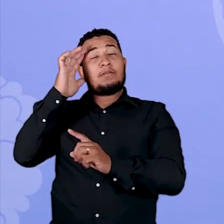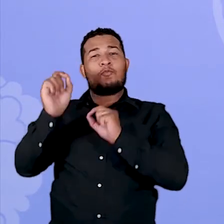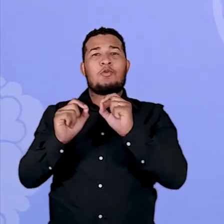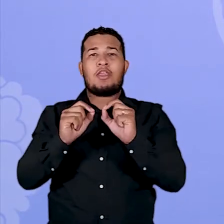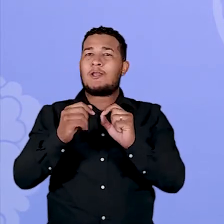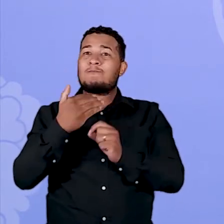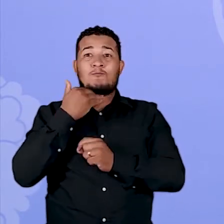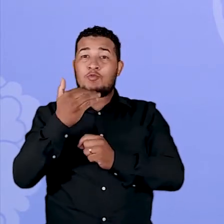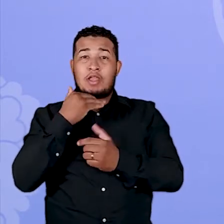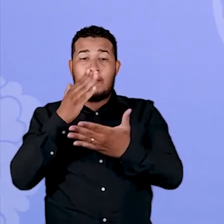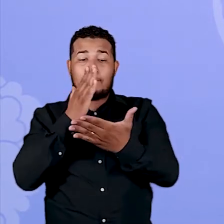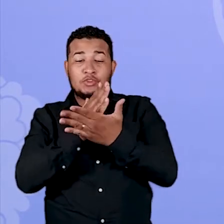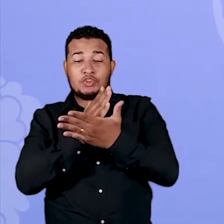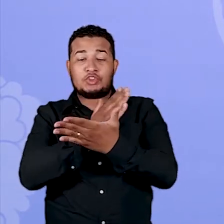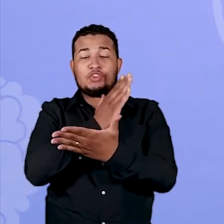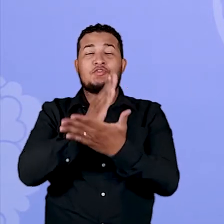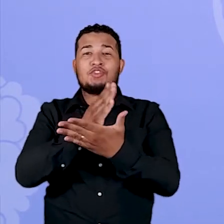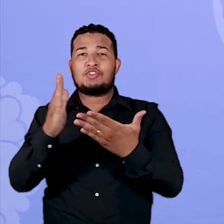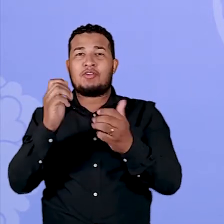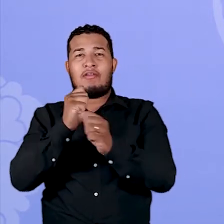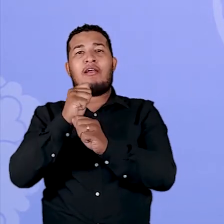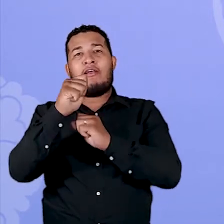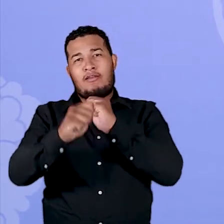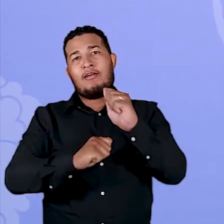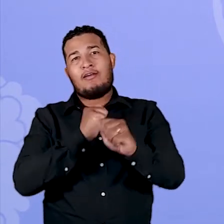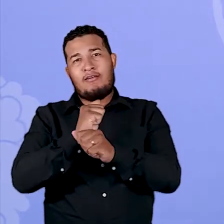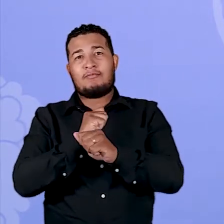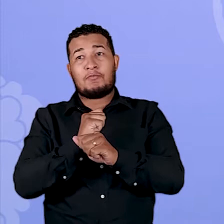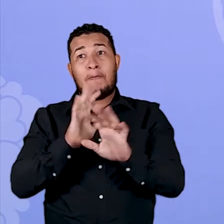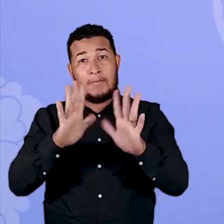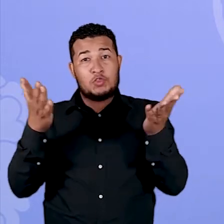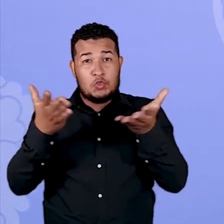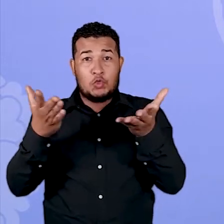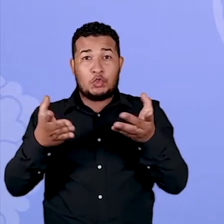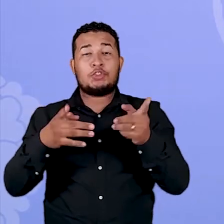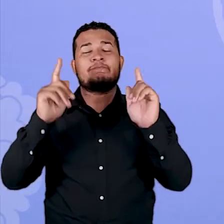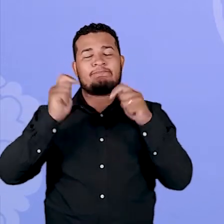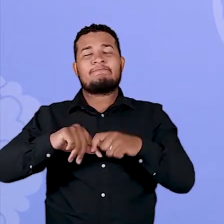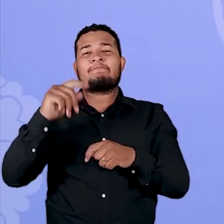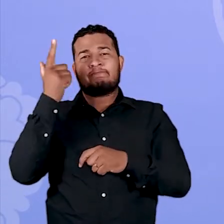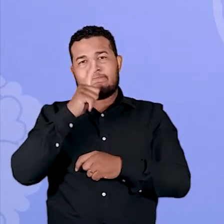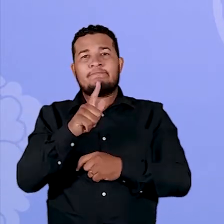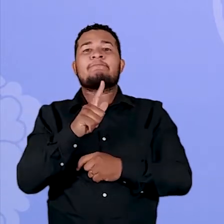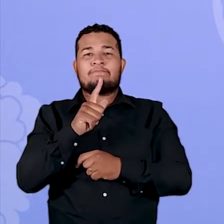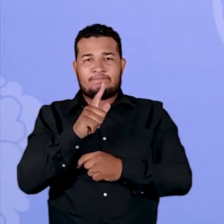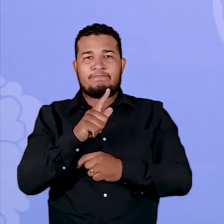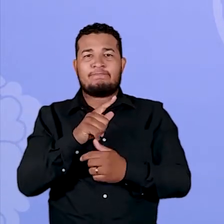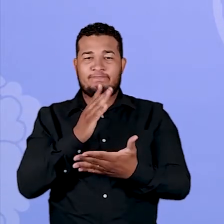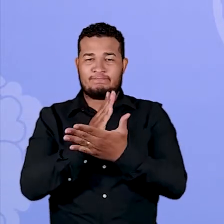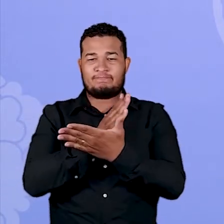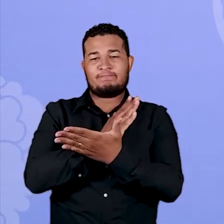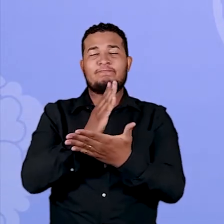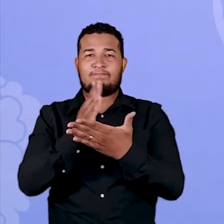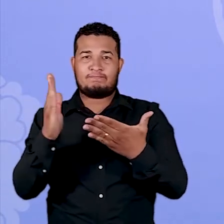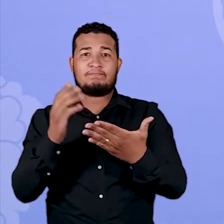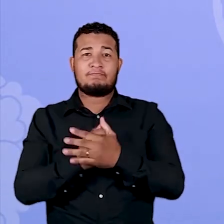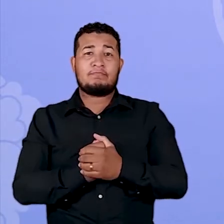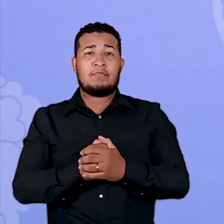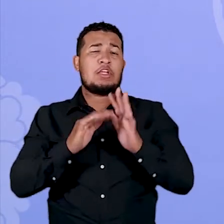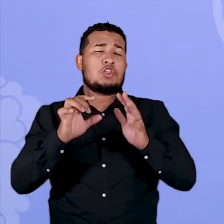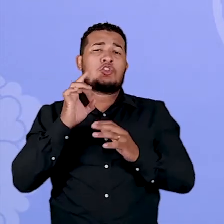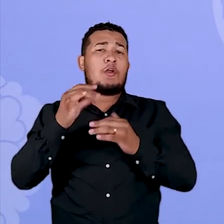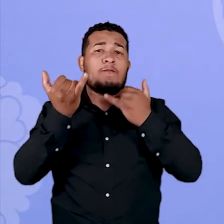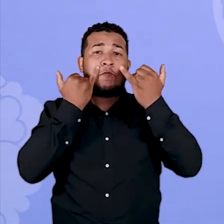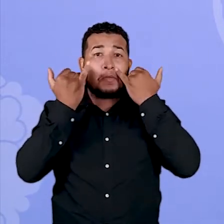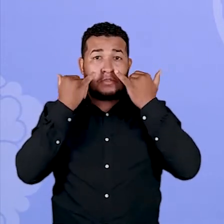acreditava-se que não era possível nem dividir um átomo e hoje a gente já consegue dividir partículas muito menores do que um átomo. Bom, isso é